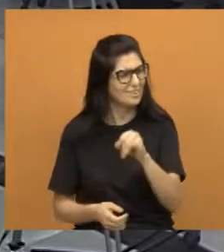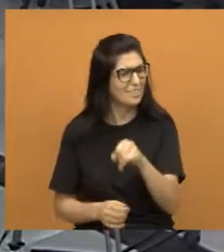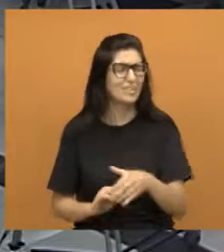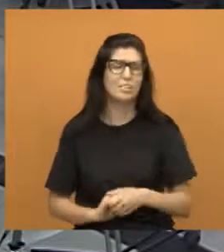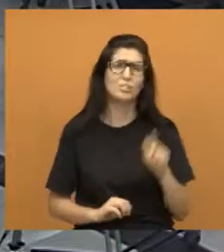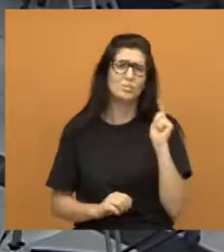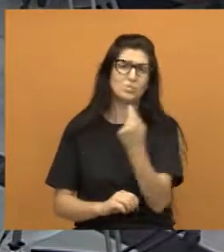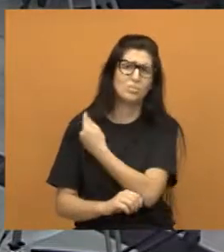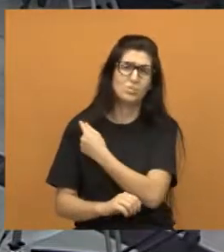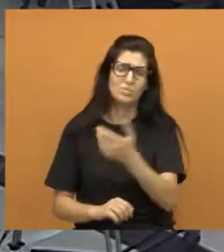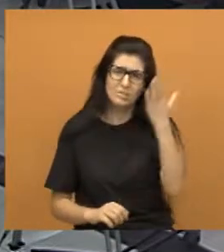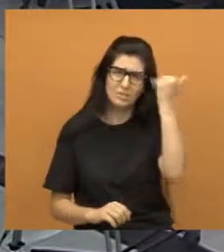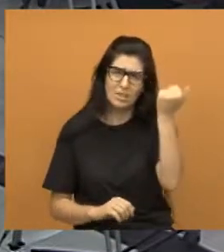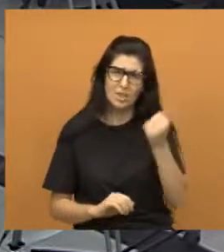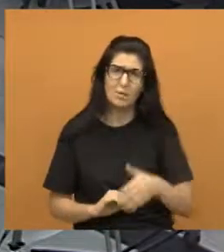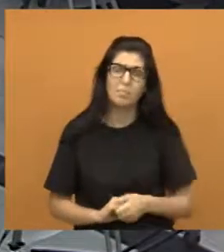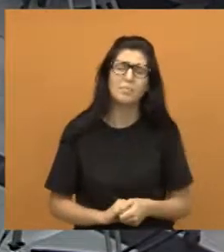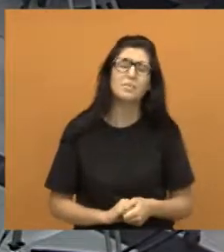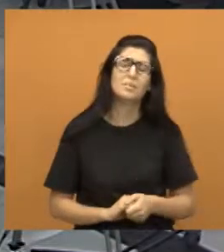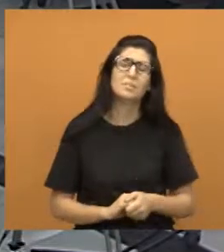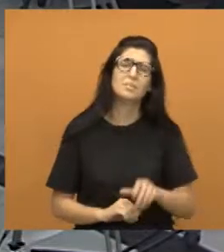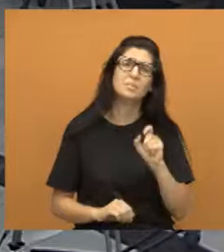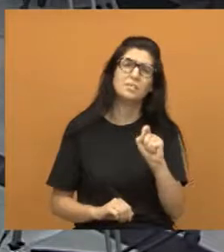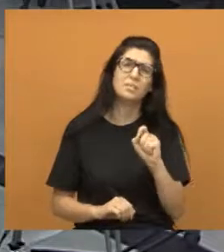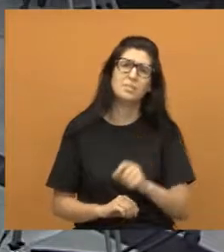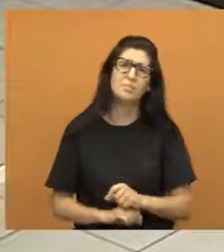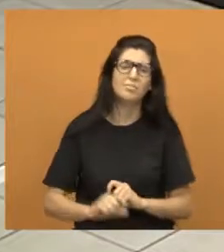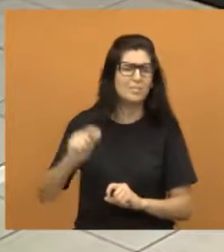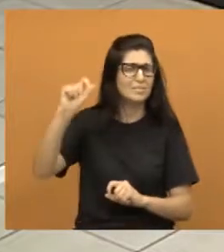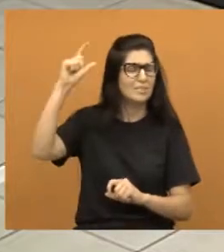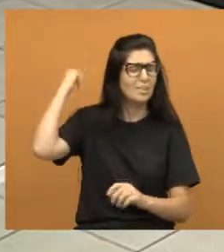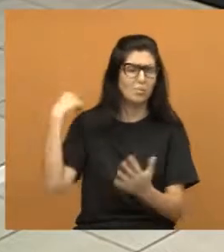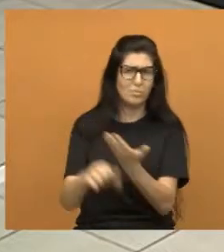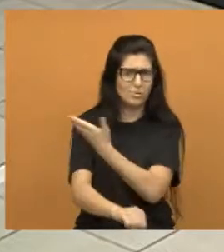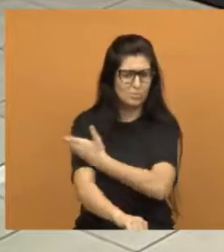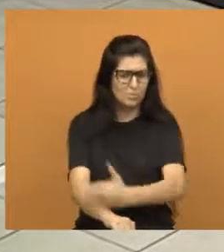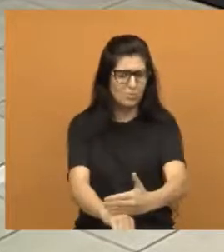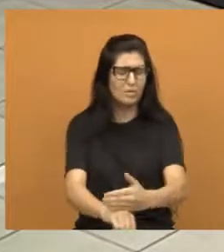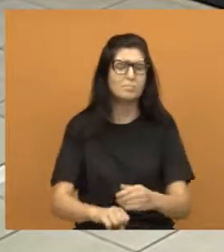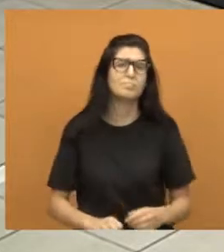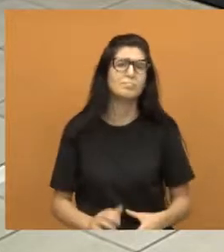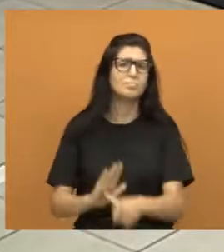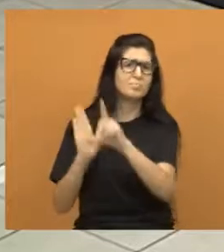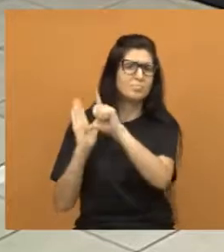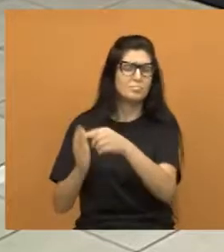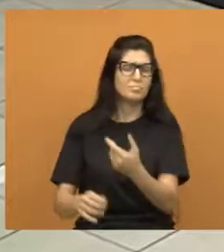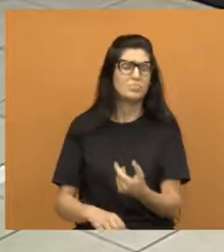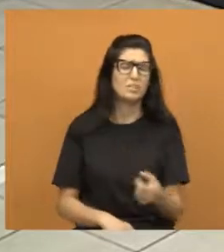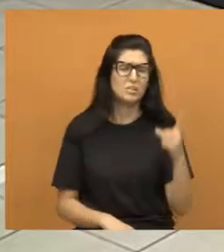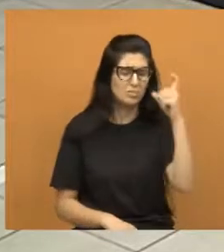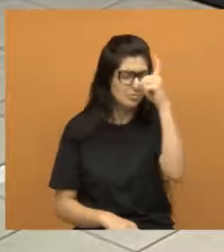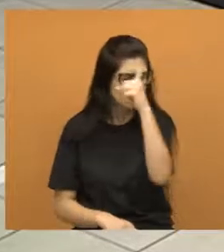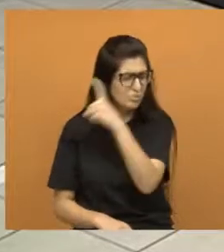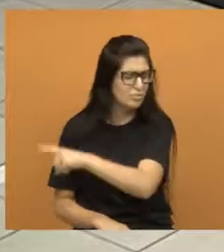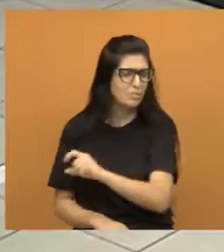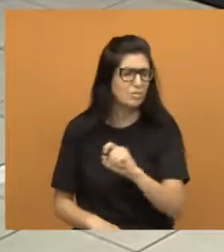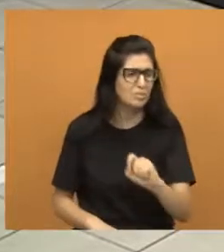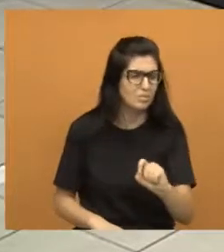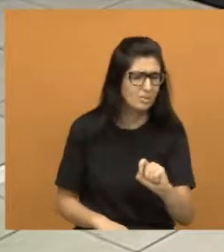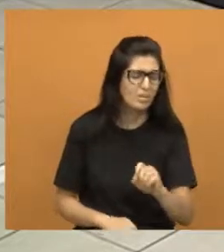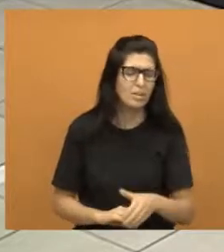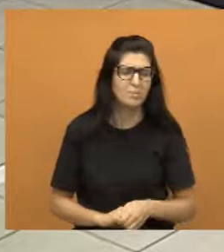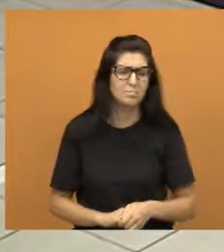essas questões, eu, pelo menos, durante um bom tempo, a gente tinha muita dificuldade, muitas vezes, de